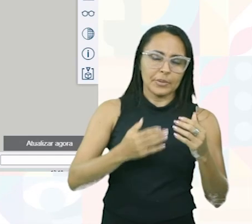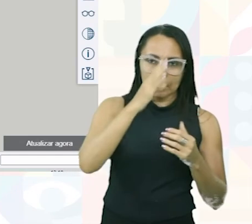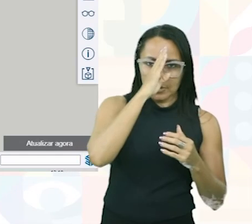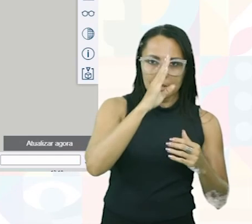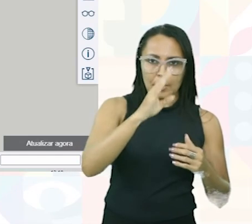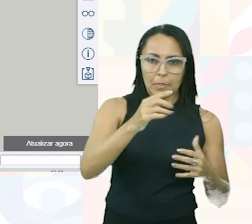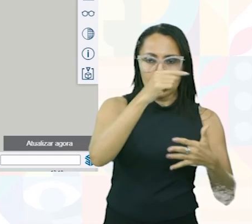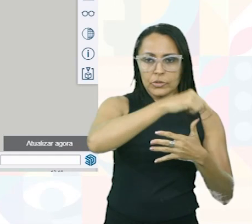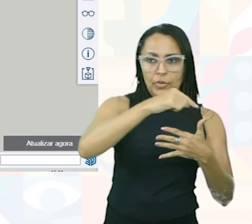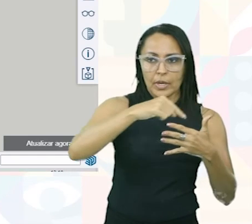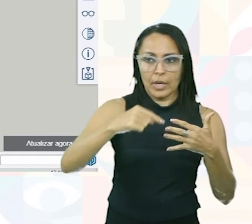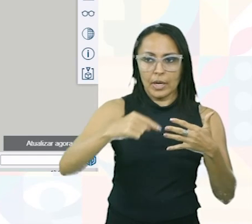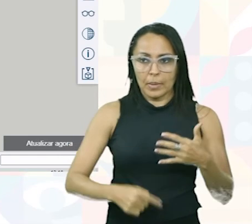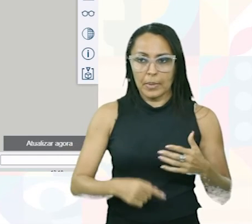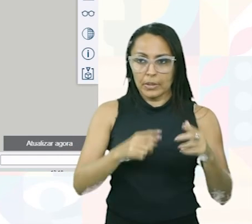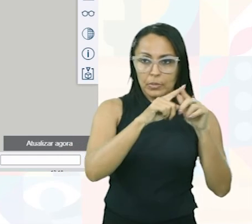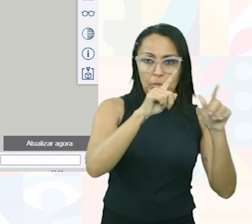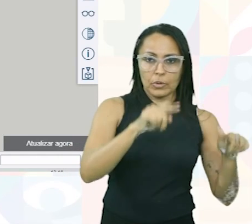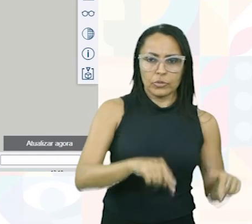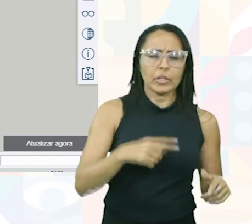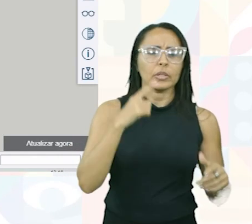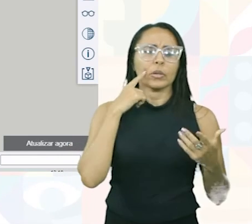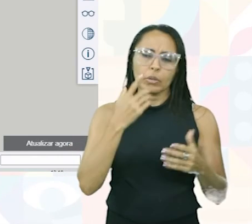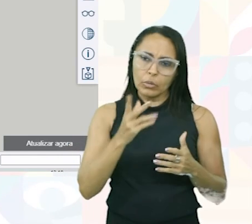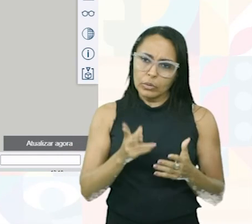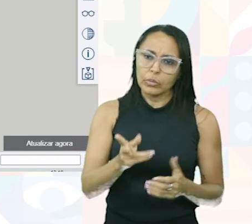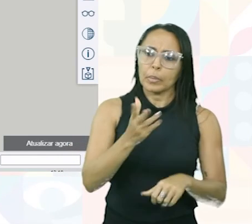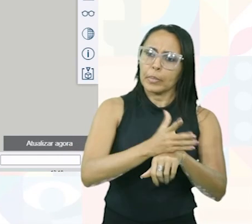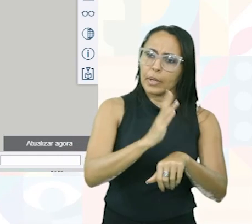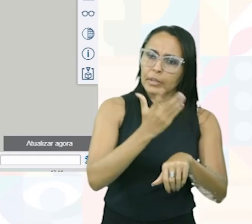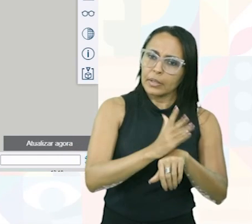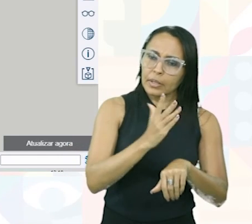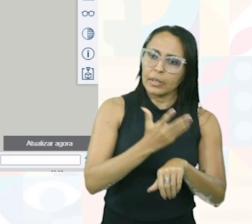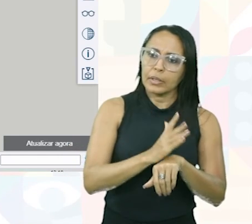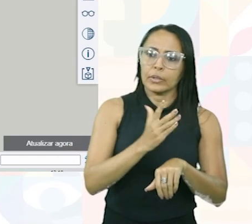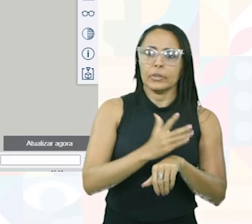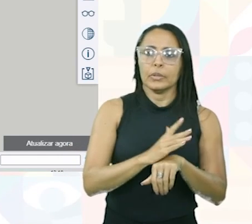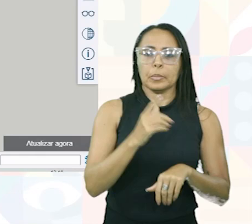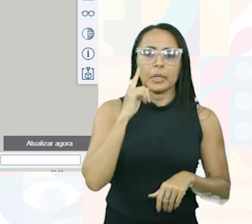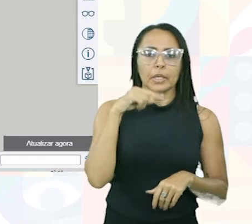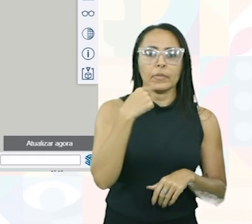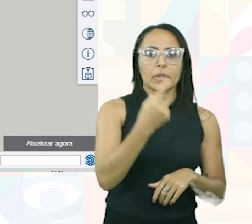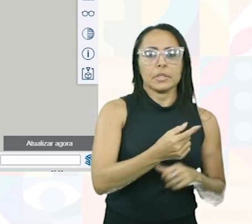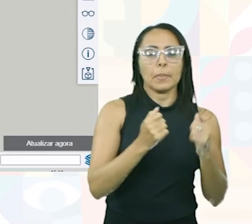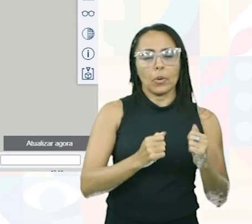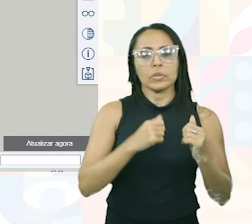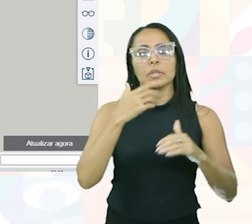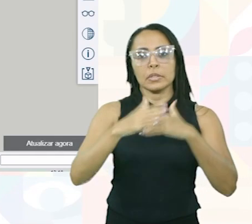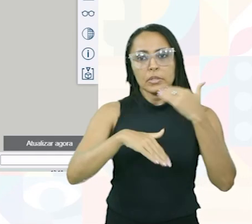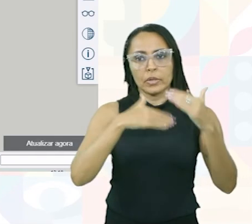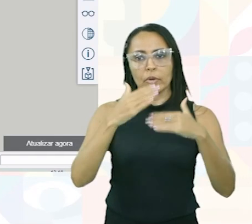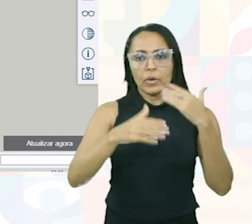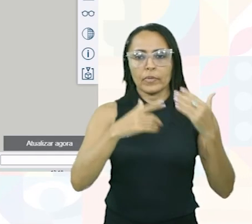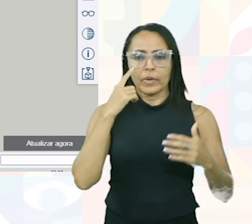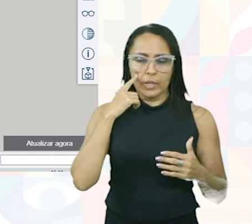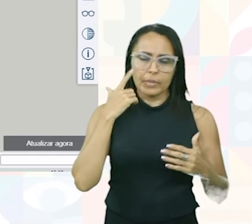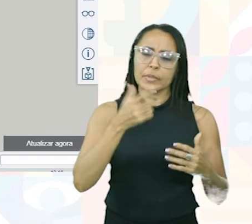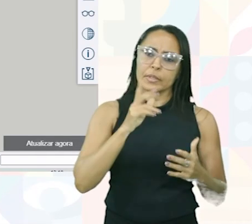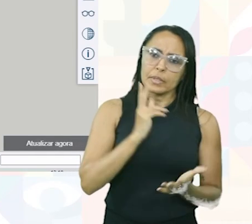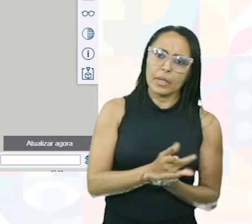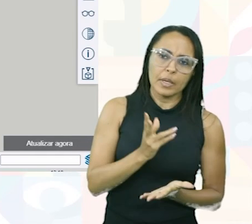do SketchUp e continue praticando a ferramenta para que você possa desenvolver cada vez